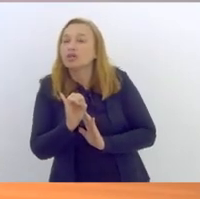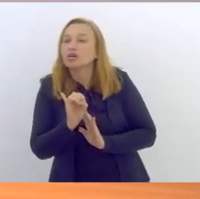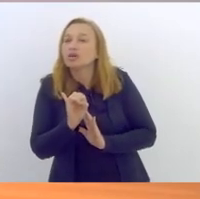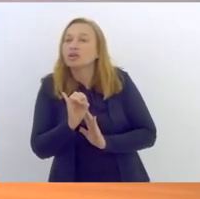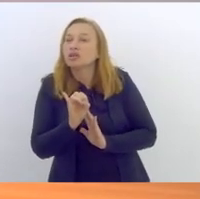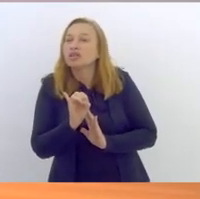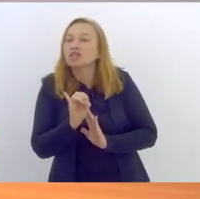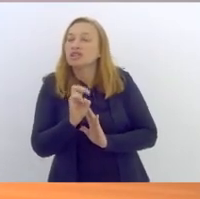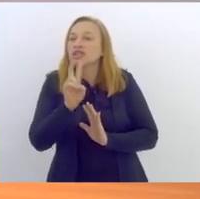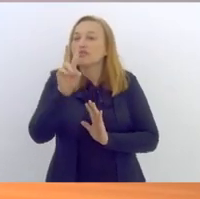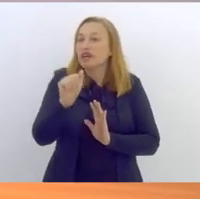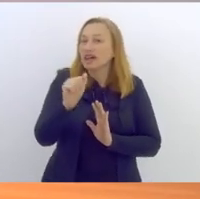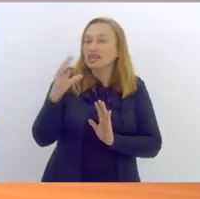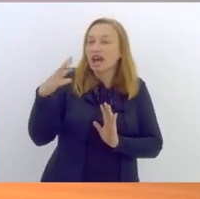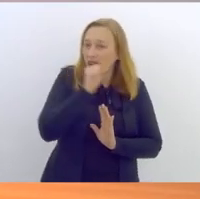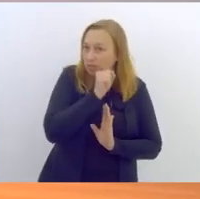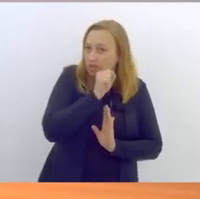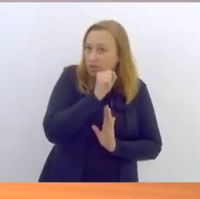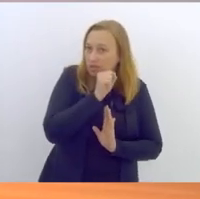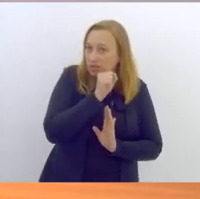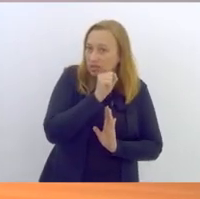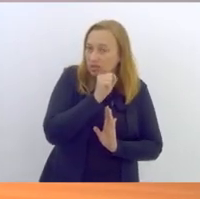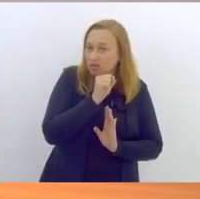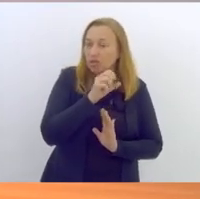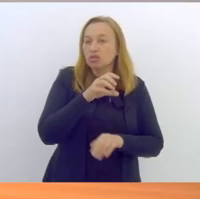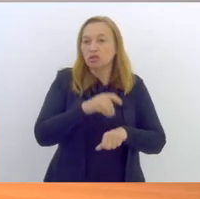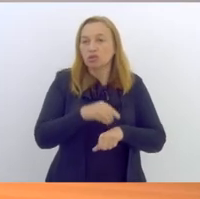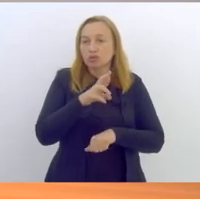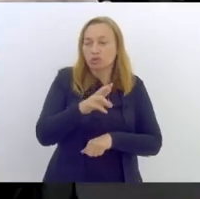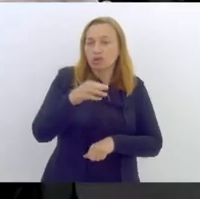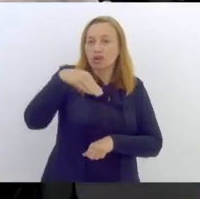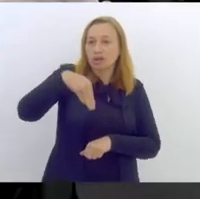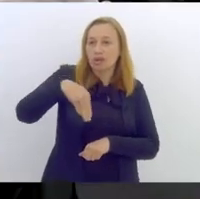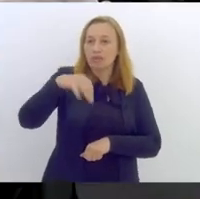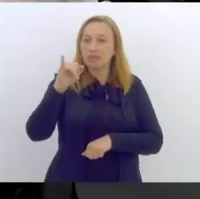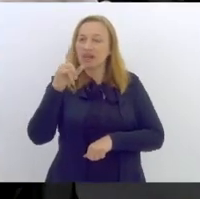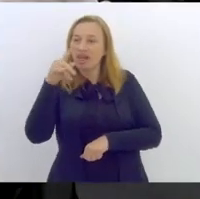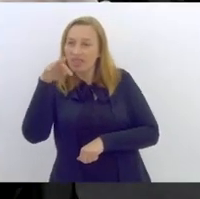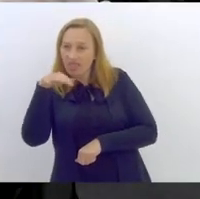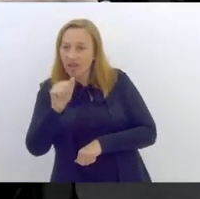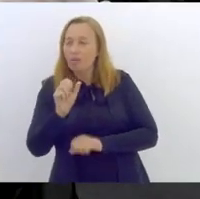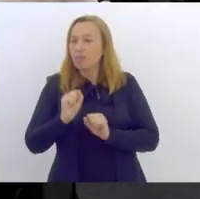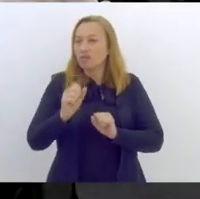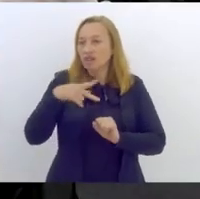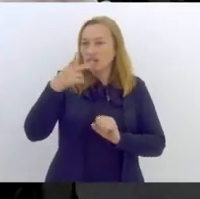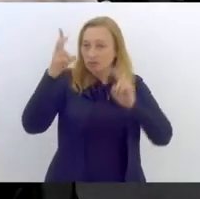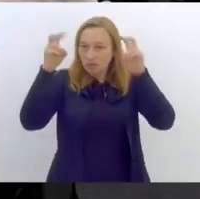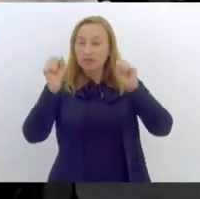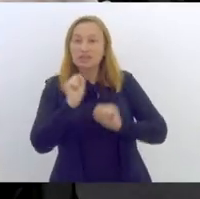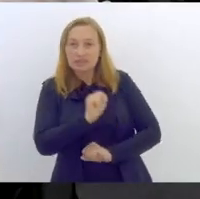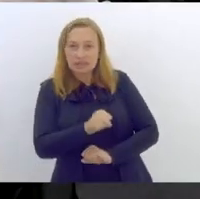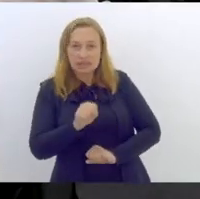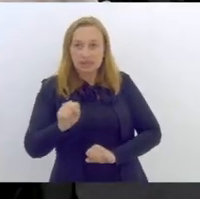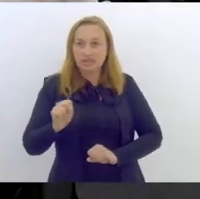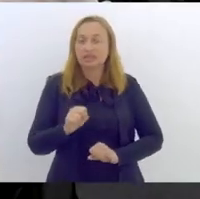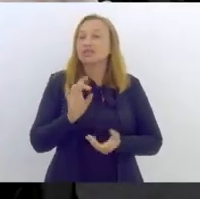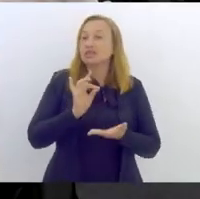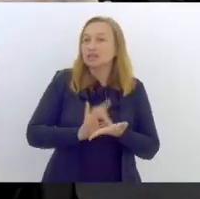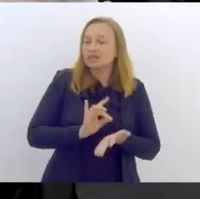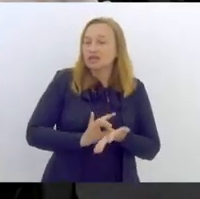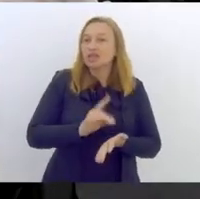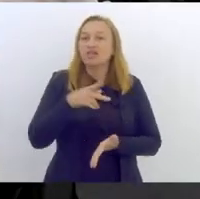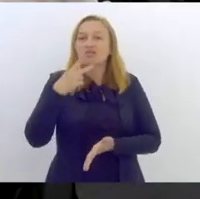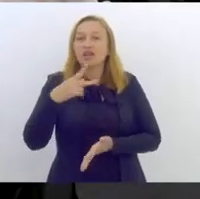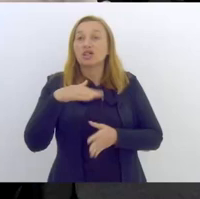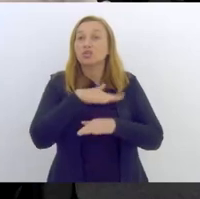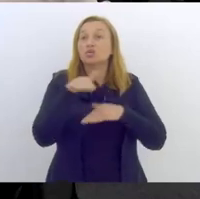não vagas imediatas Dra Milena pode declinar alguma coisa sobre esse tema Na verdade eu falei